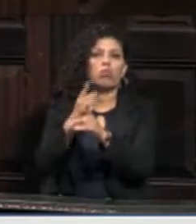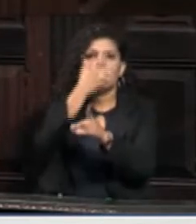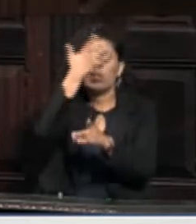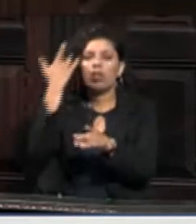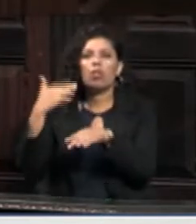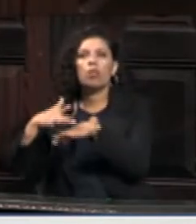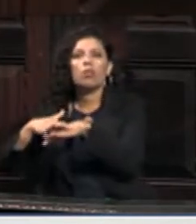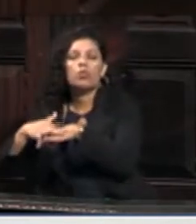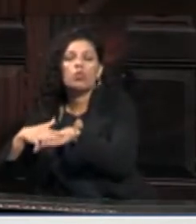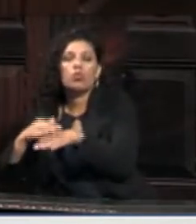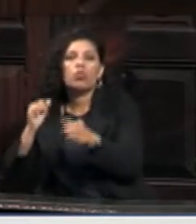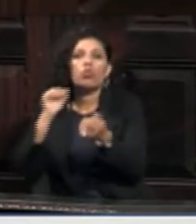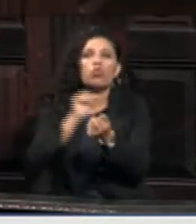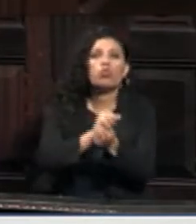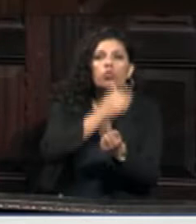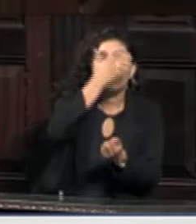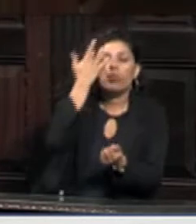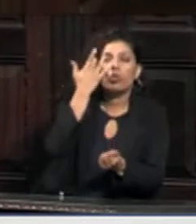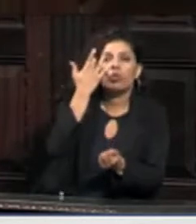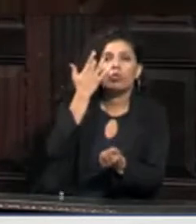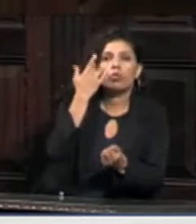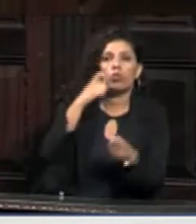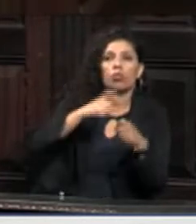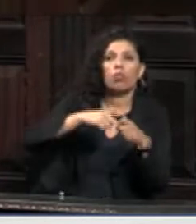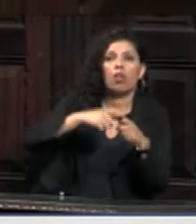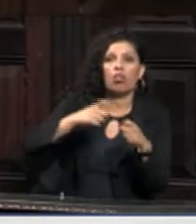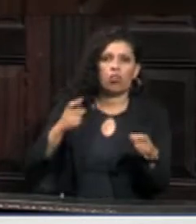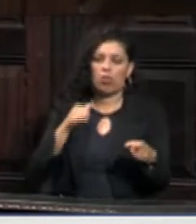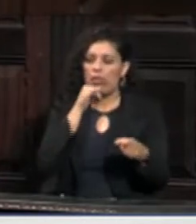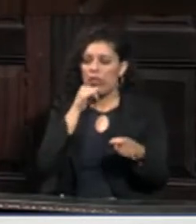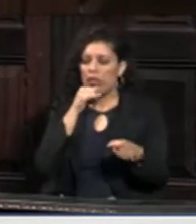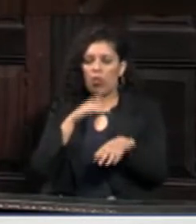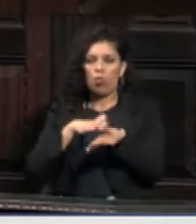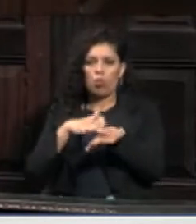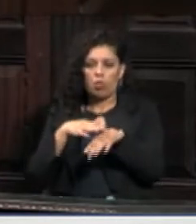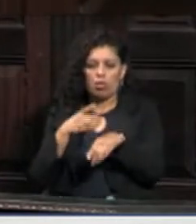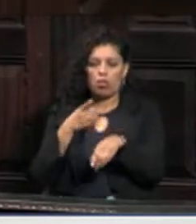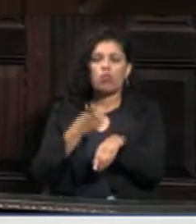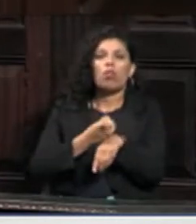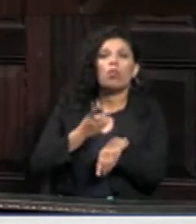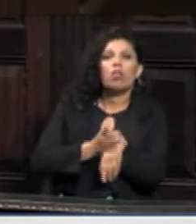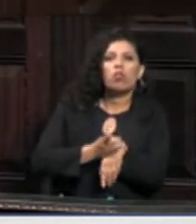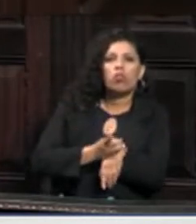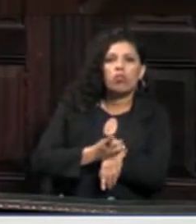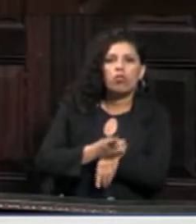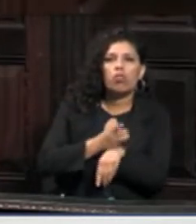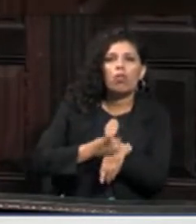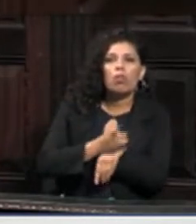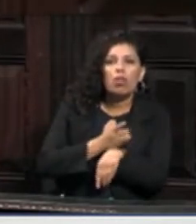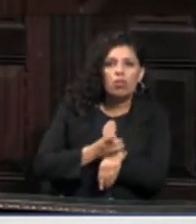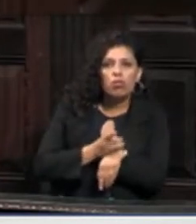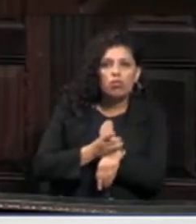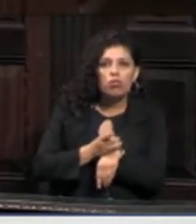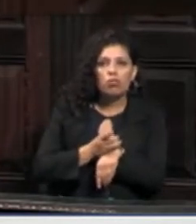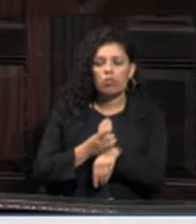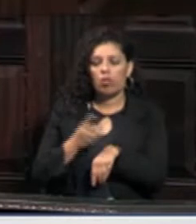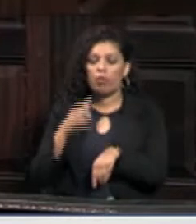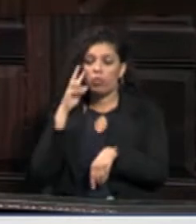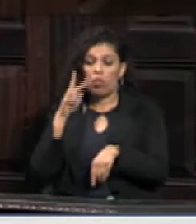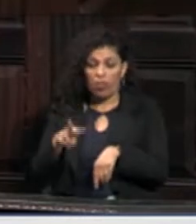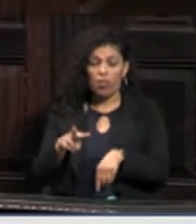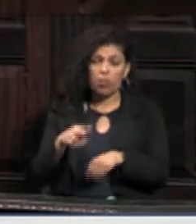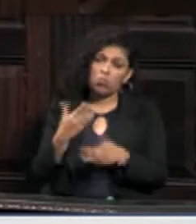crônica como a diabetes, ele pode acompanhar essa doença, não deixando, por exemplo, que ela se agrave e